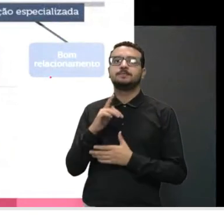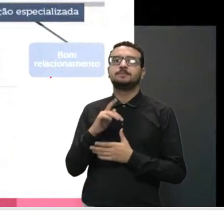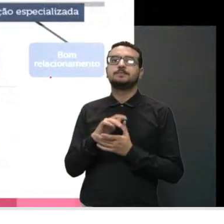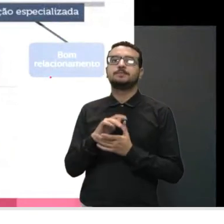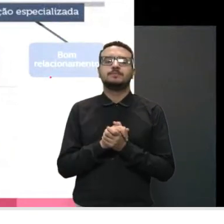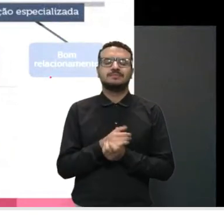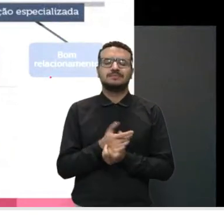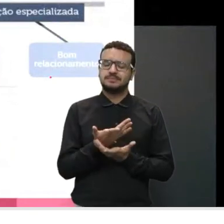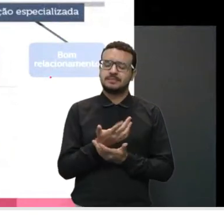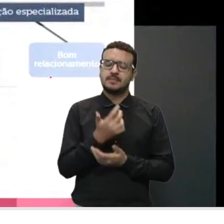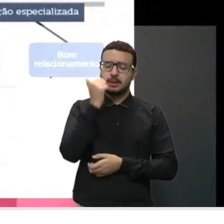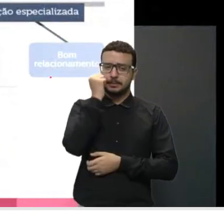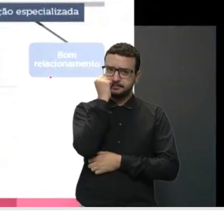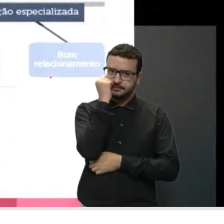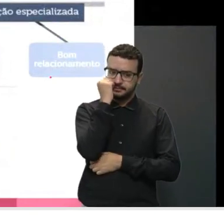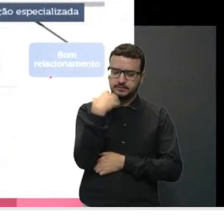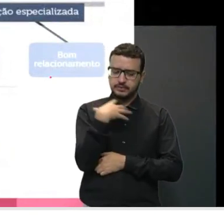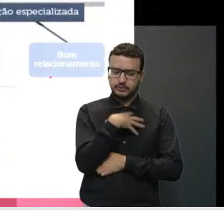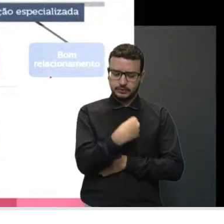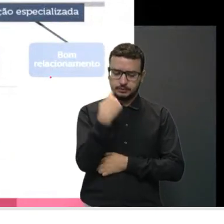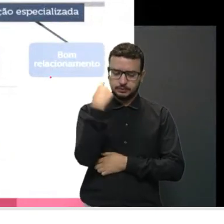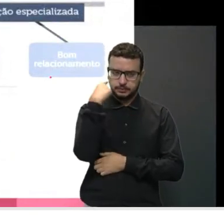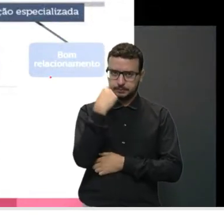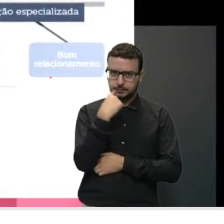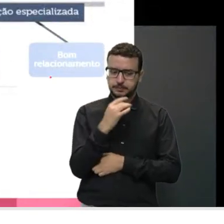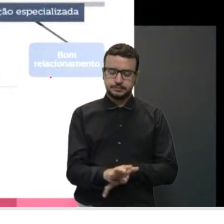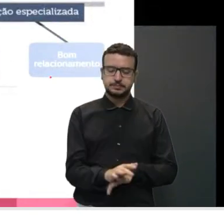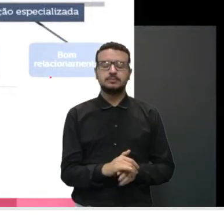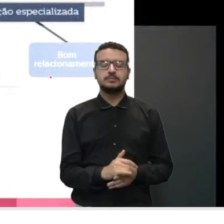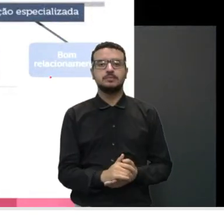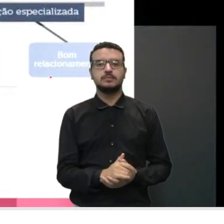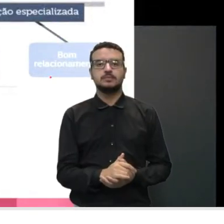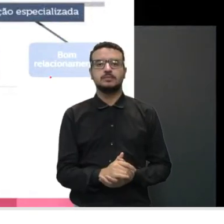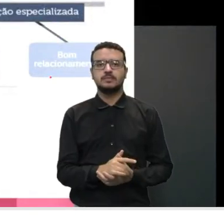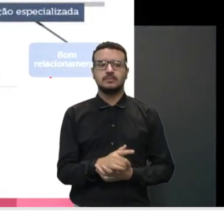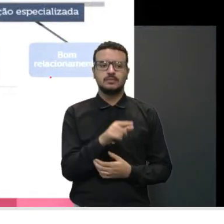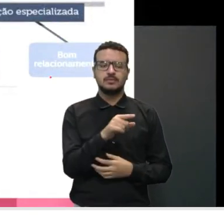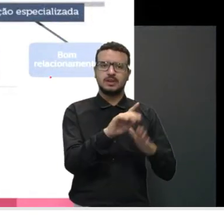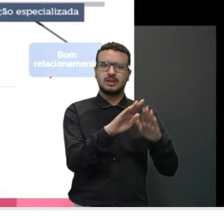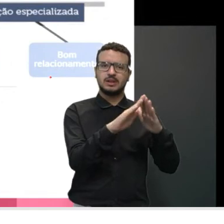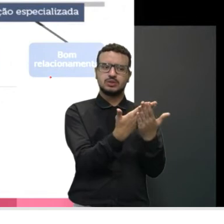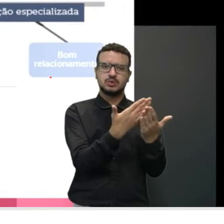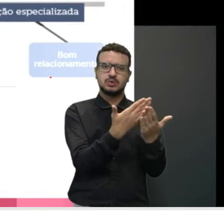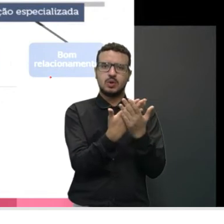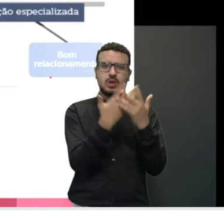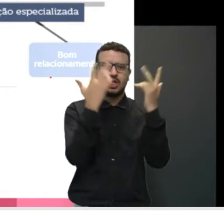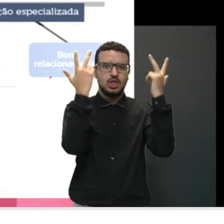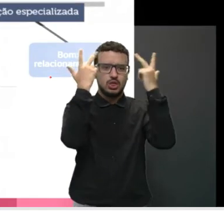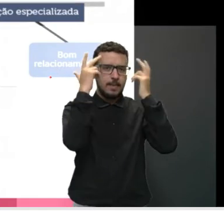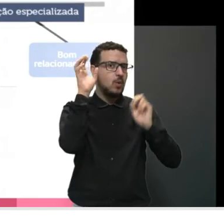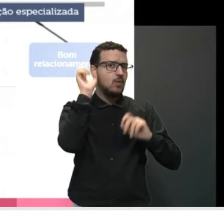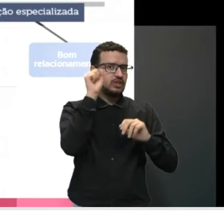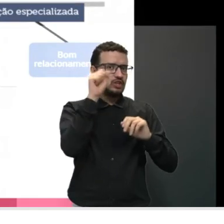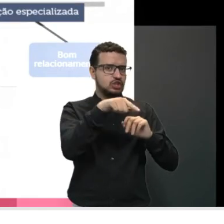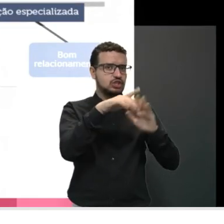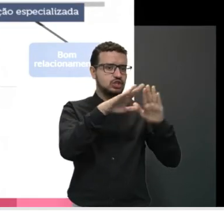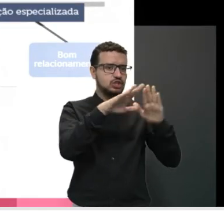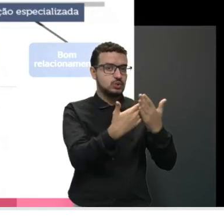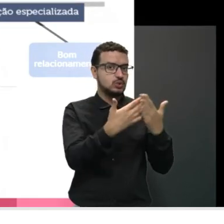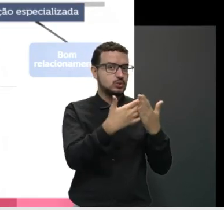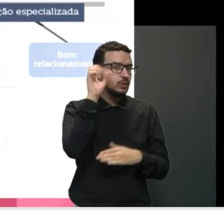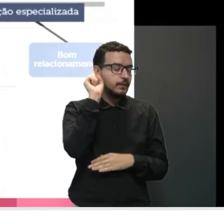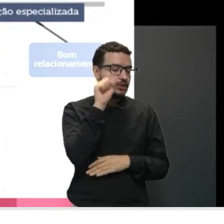na qual ele frequenta e a queixa é de que ele é desatento, tem problemas de interação e se comporta isolado,